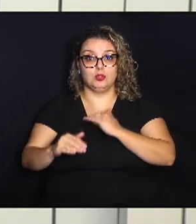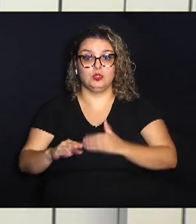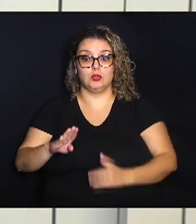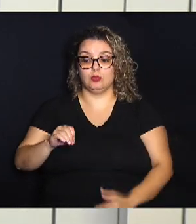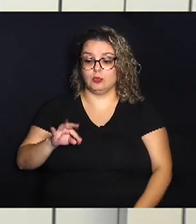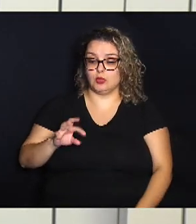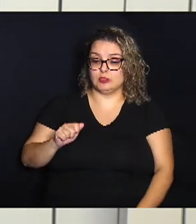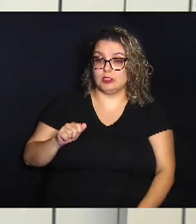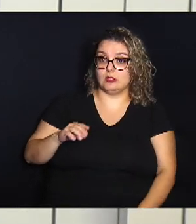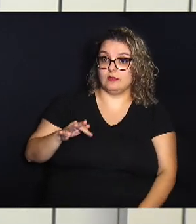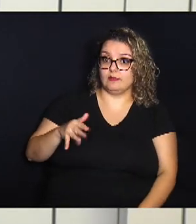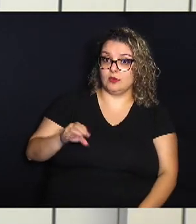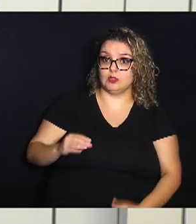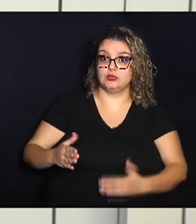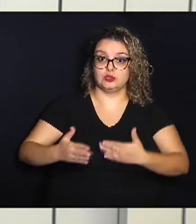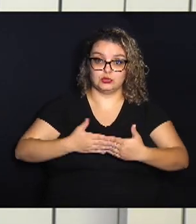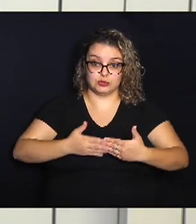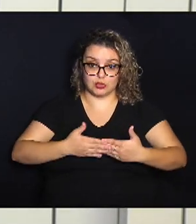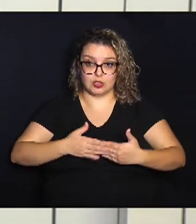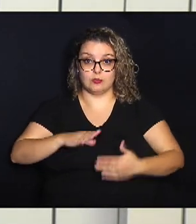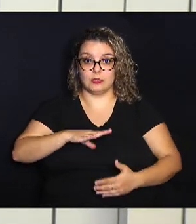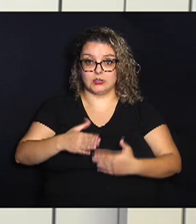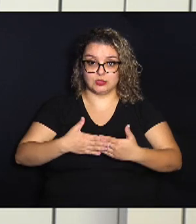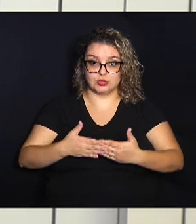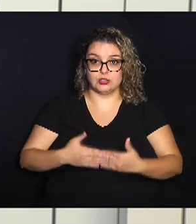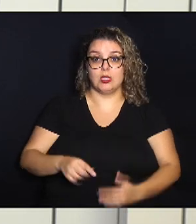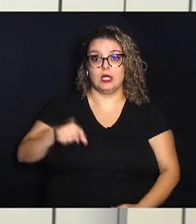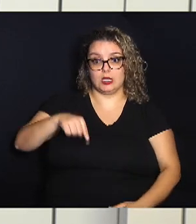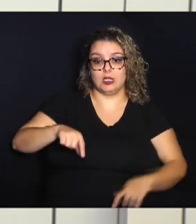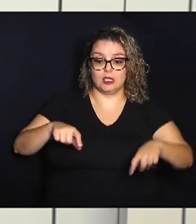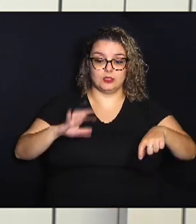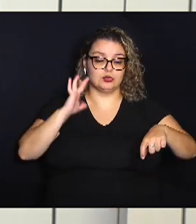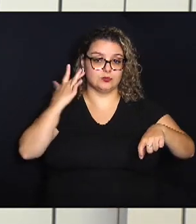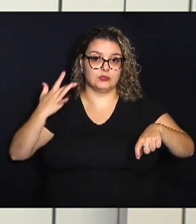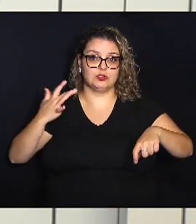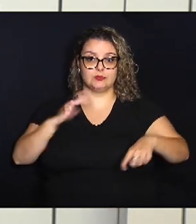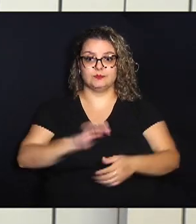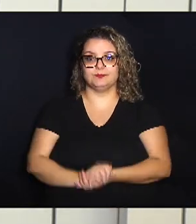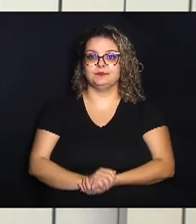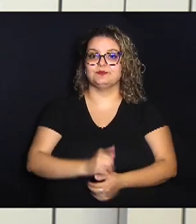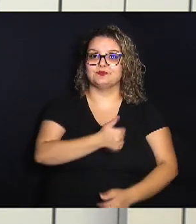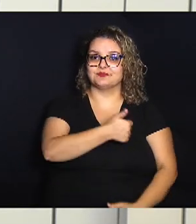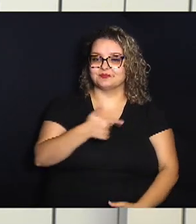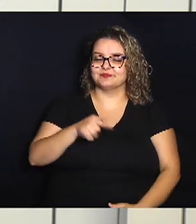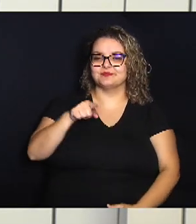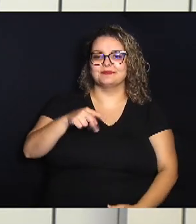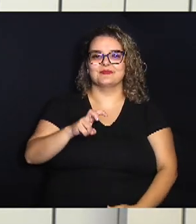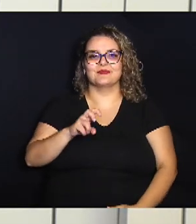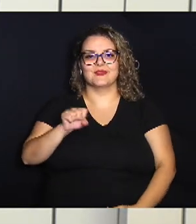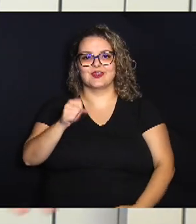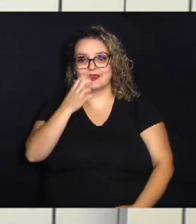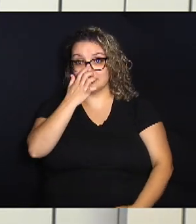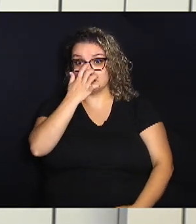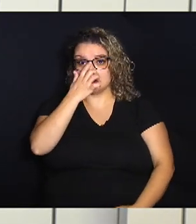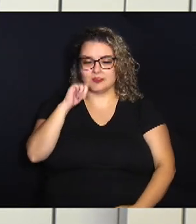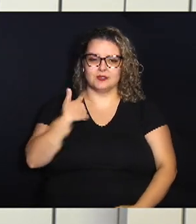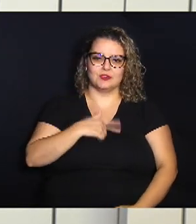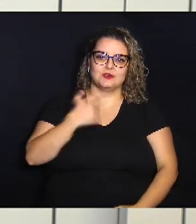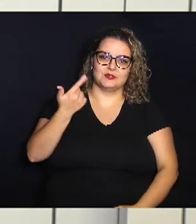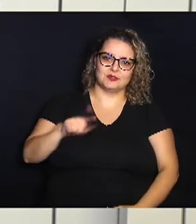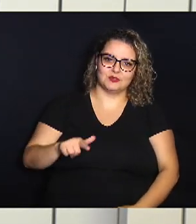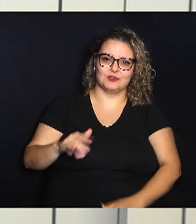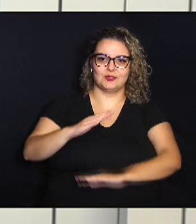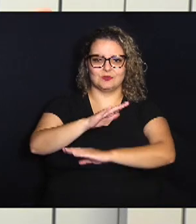de Ribeirão Preto, aqui em Campinas, no estádio Brinco de Ouro. Meio-dia, mais 58 minutos, a gente segue aqui com o